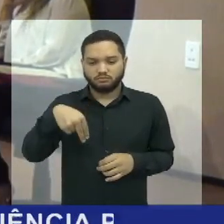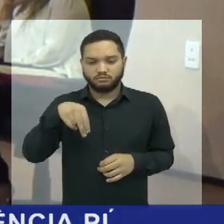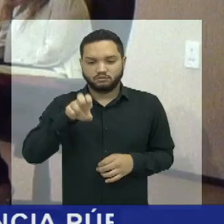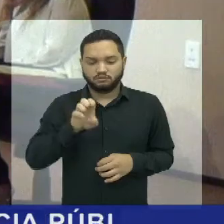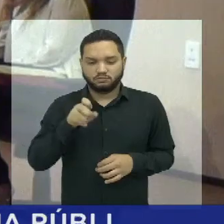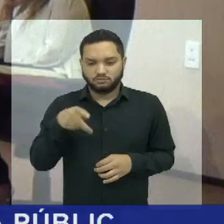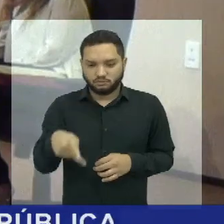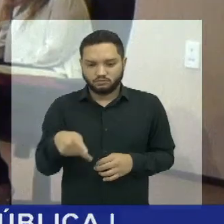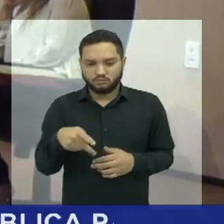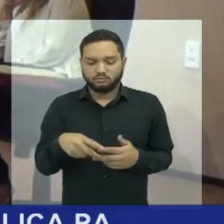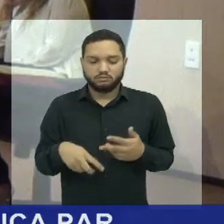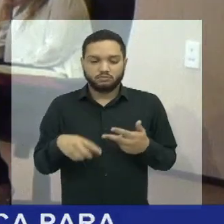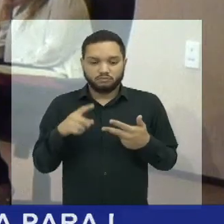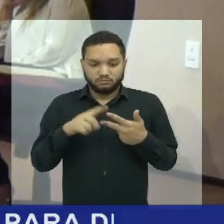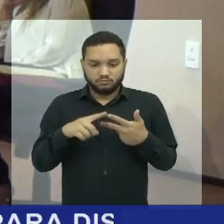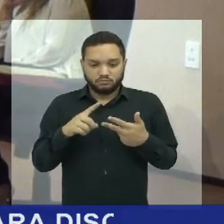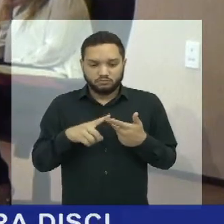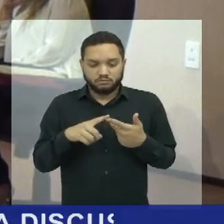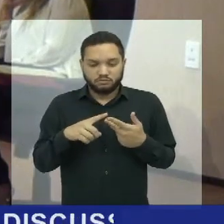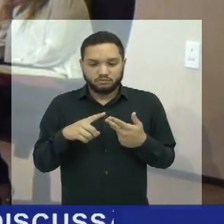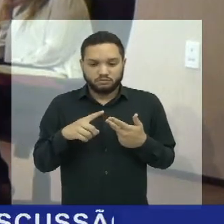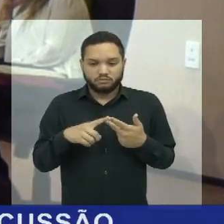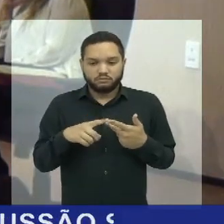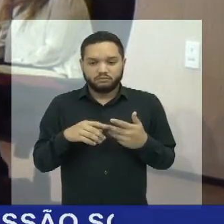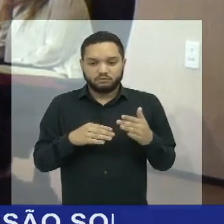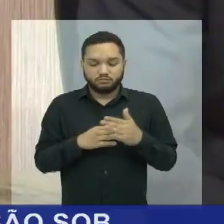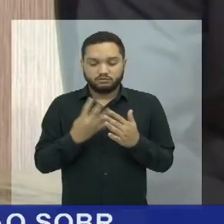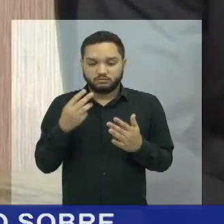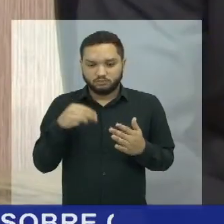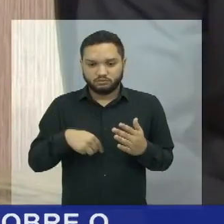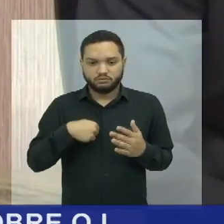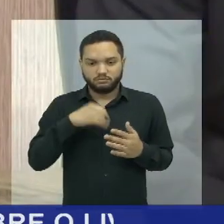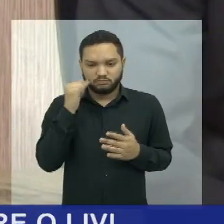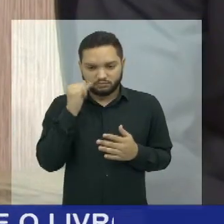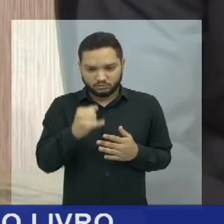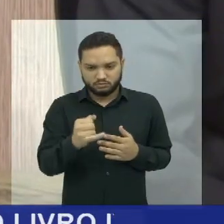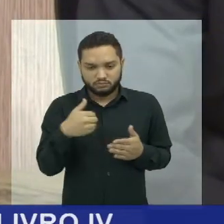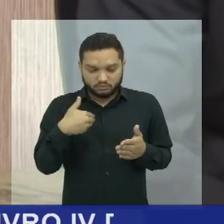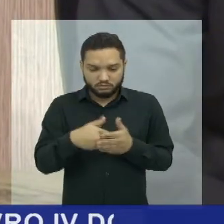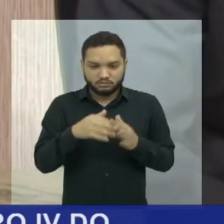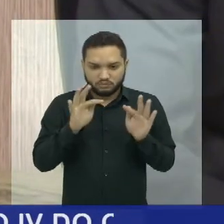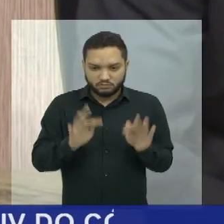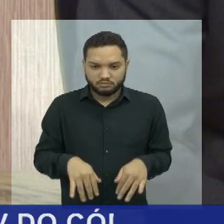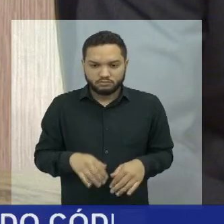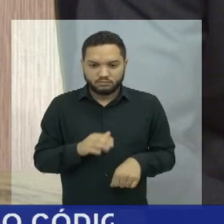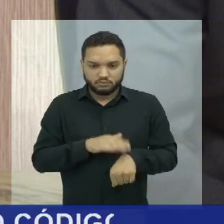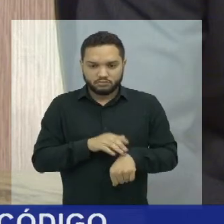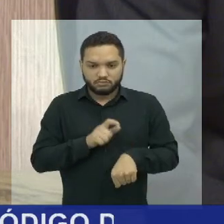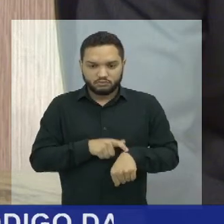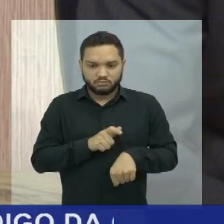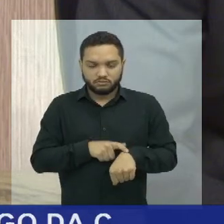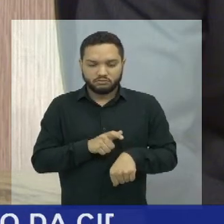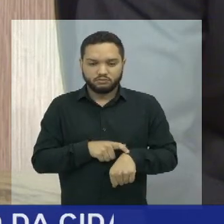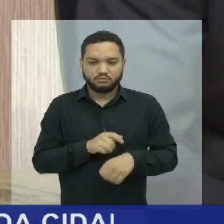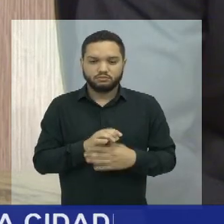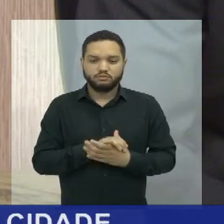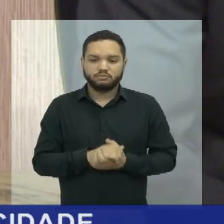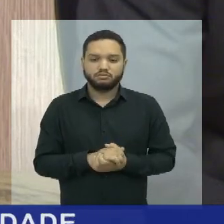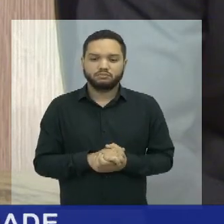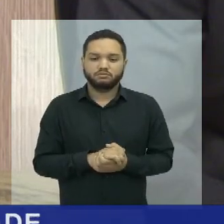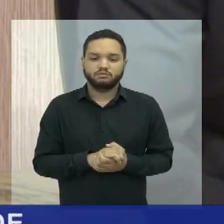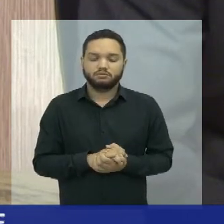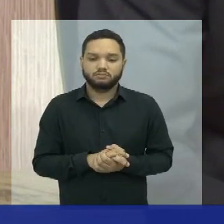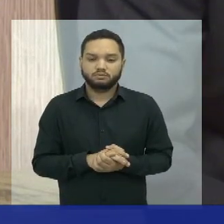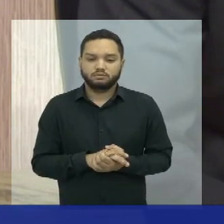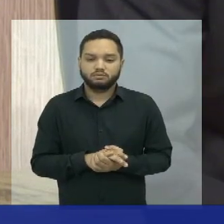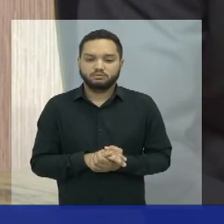E aí, quando chegar nos 4 minutos, eu vou avisar aqui para que o orador tenha uma noção do tempo que está usando, tá